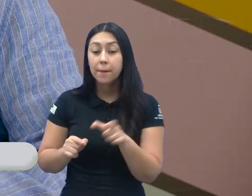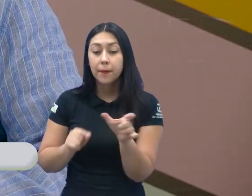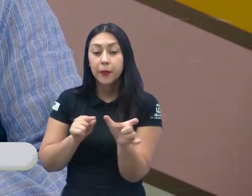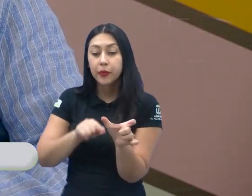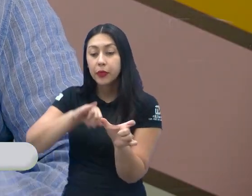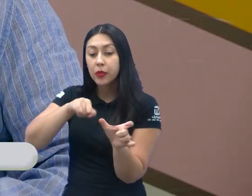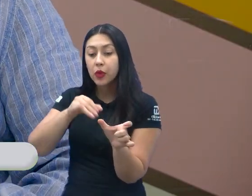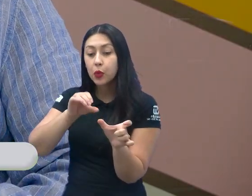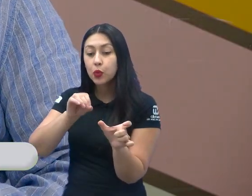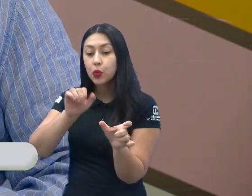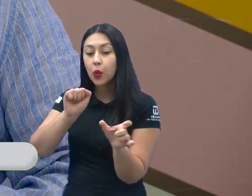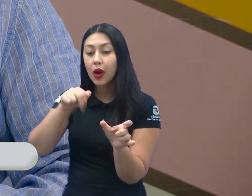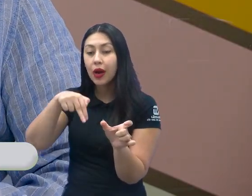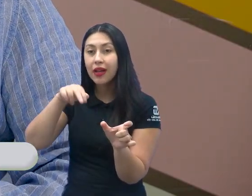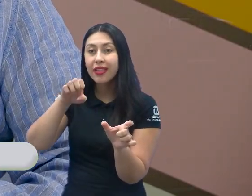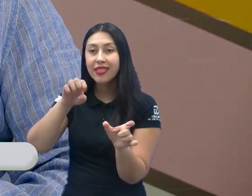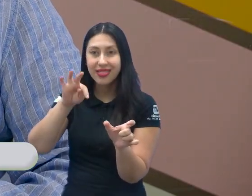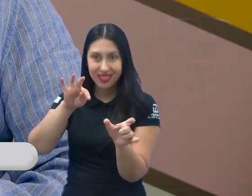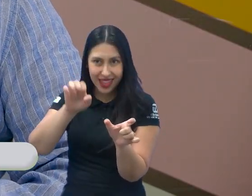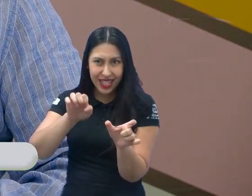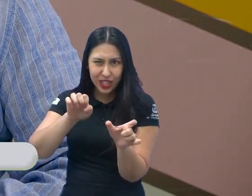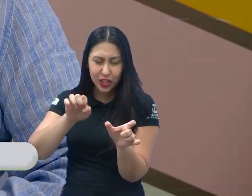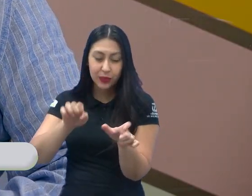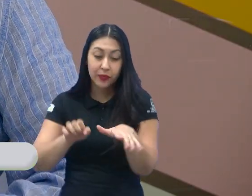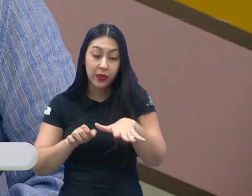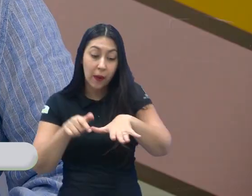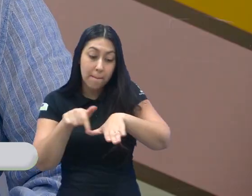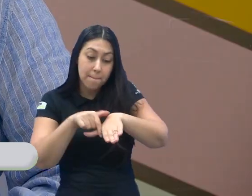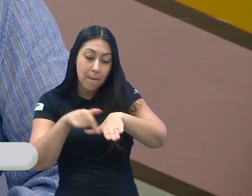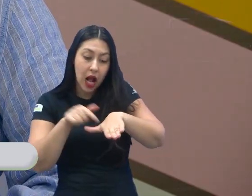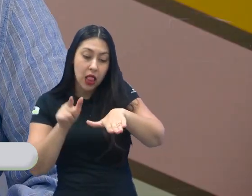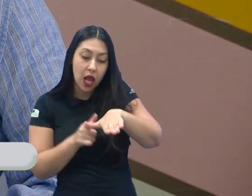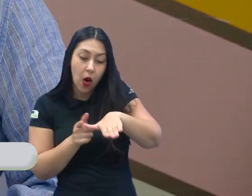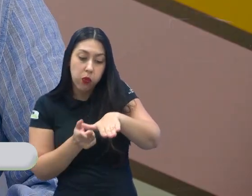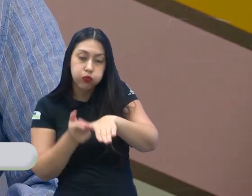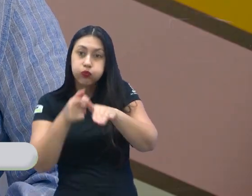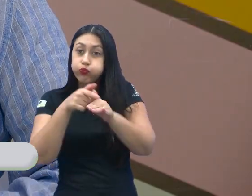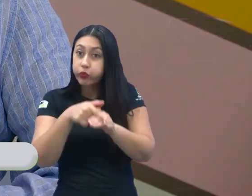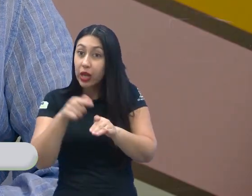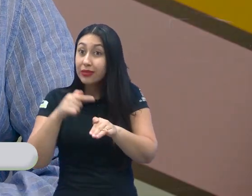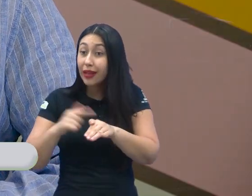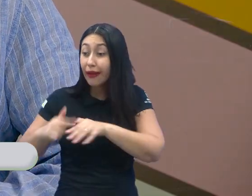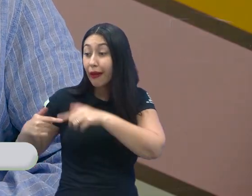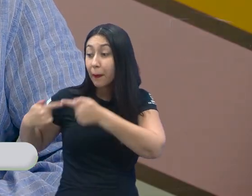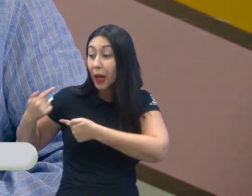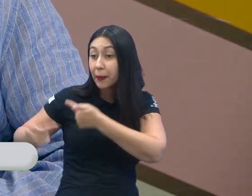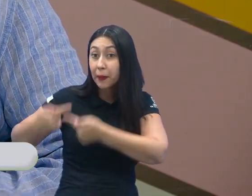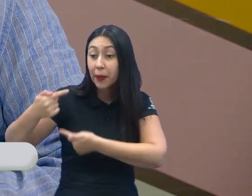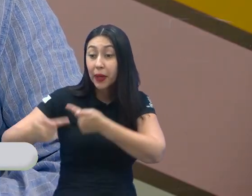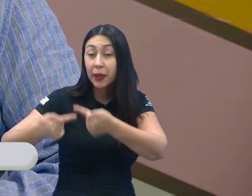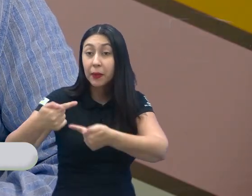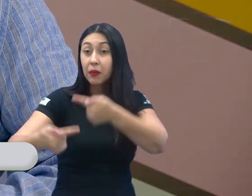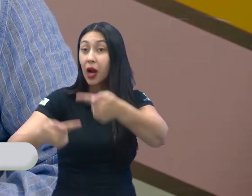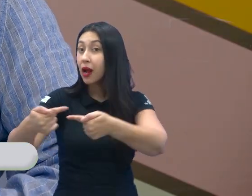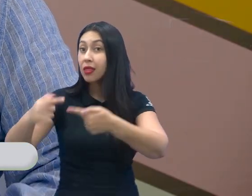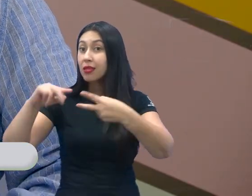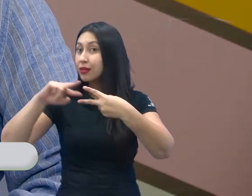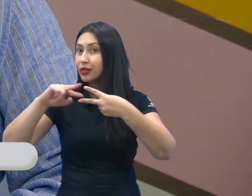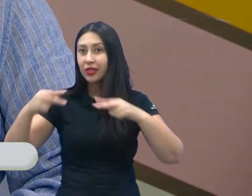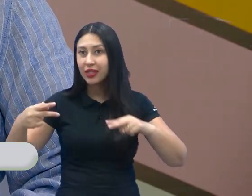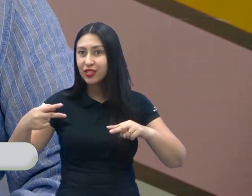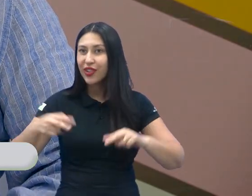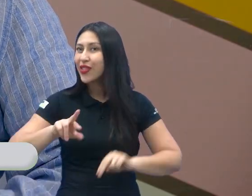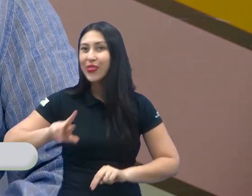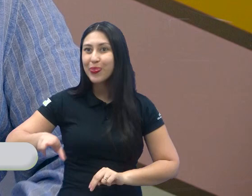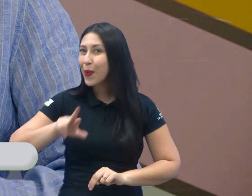acomete o primeiro metatarso, é hereditária. Não é por uso de calçados